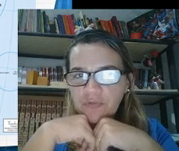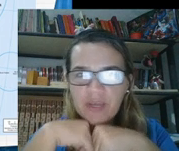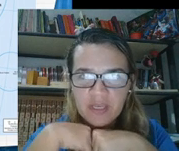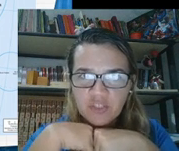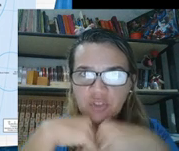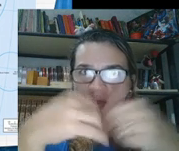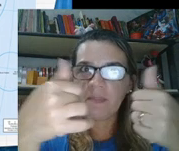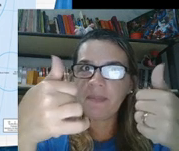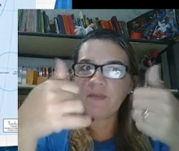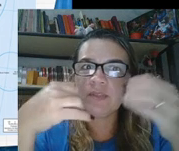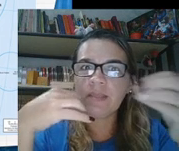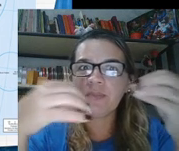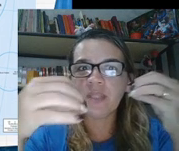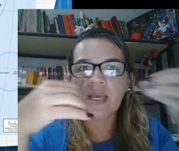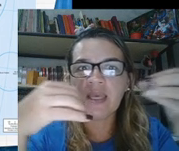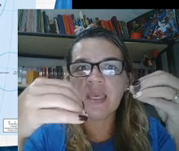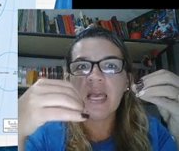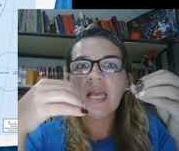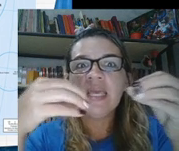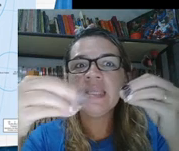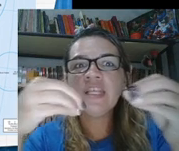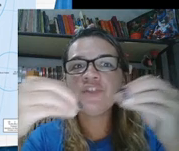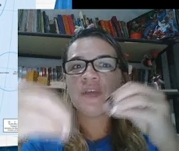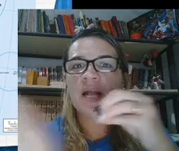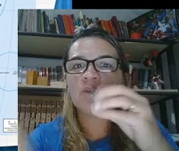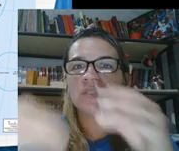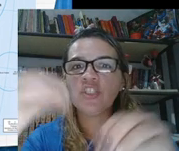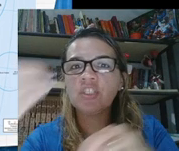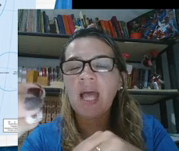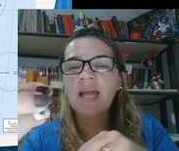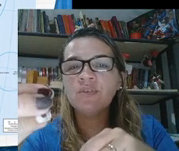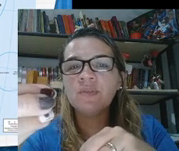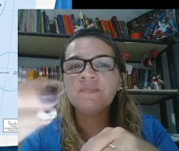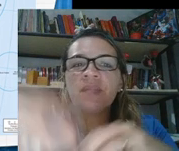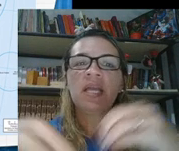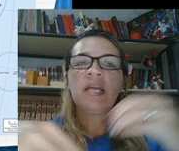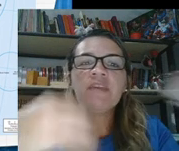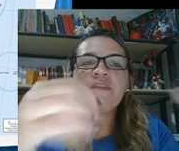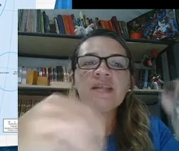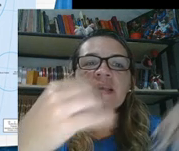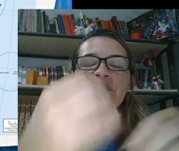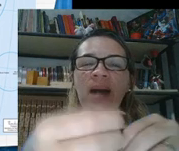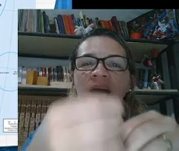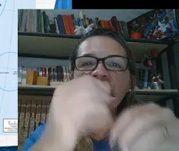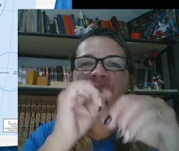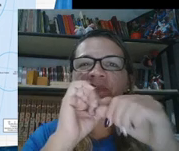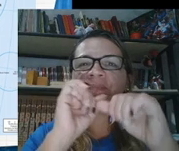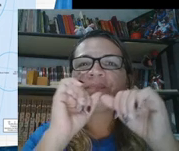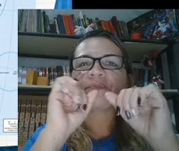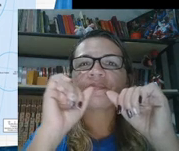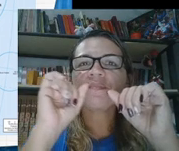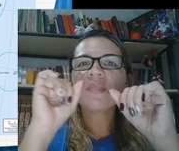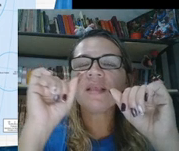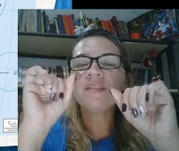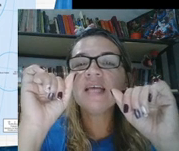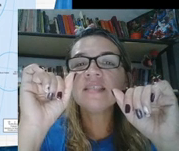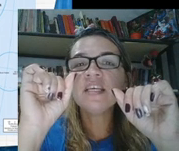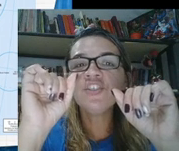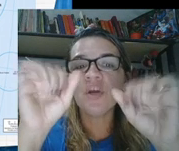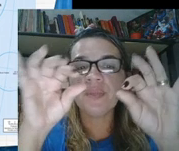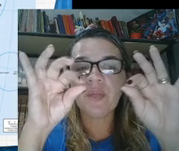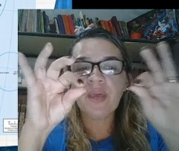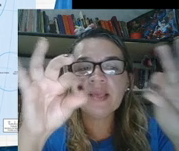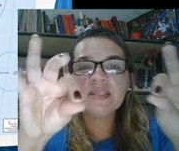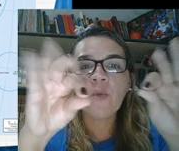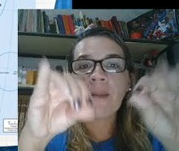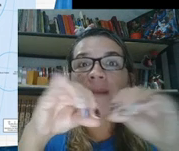uma cor diferente. Para você poder aí identificar os estados que fazem parte dessa